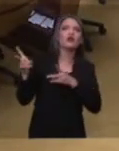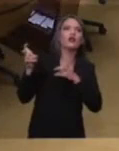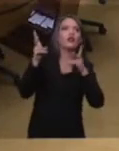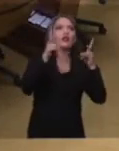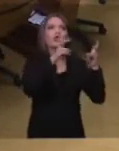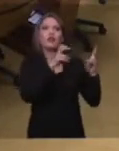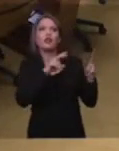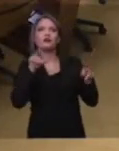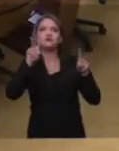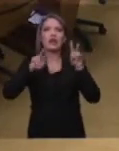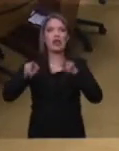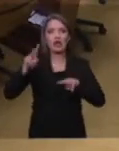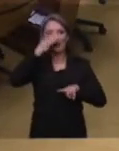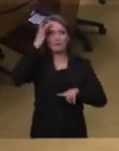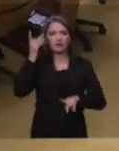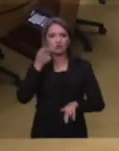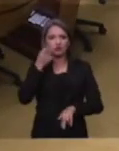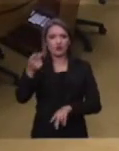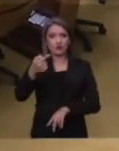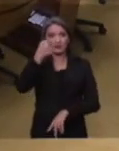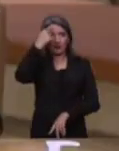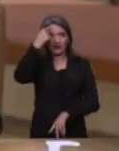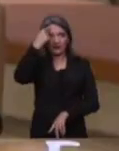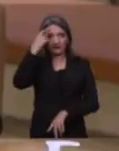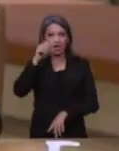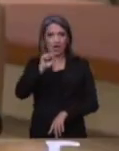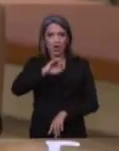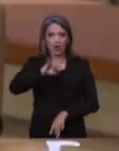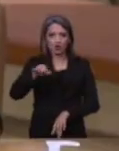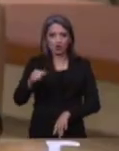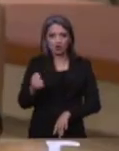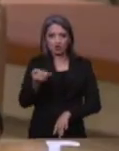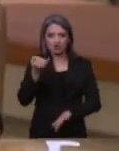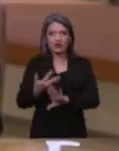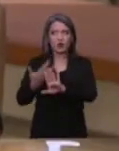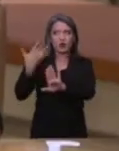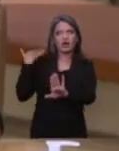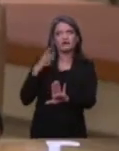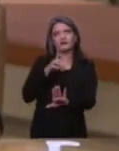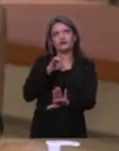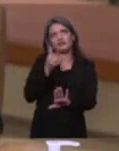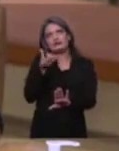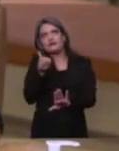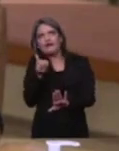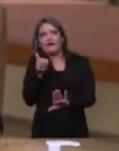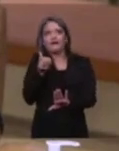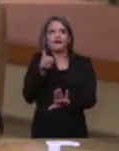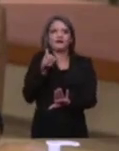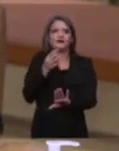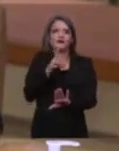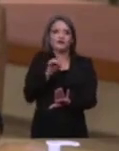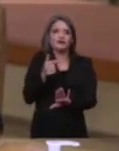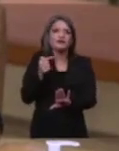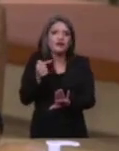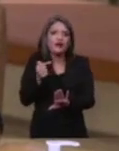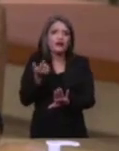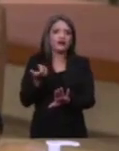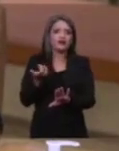dos atos, pré-8 de janeiro, ali, 6, 7,